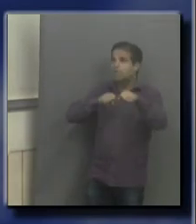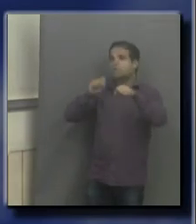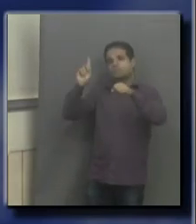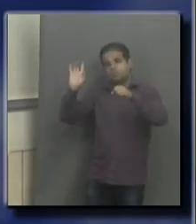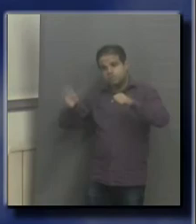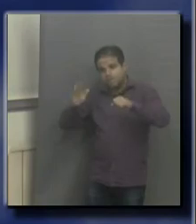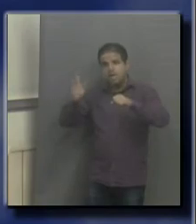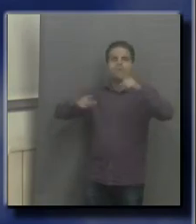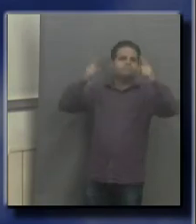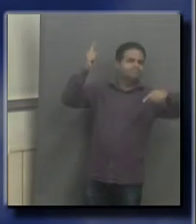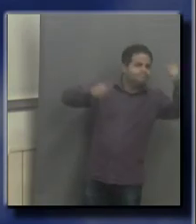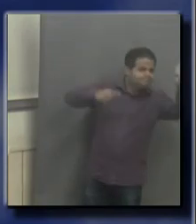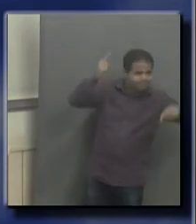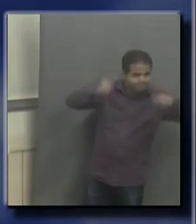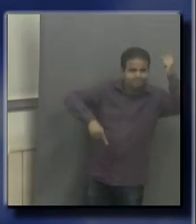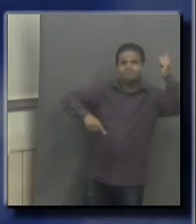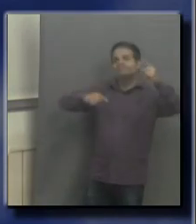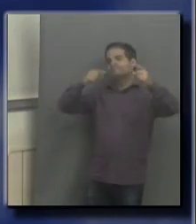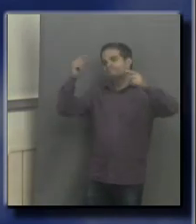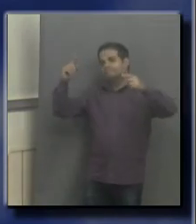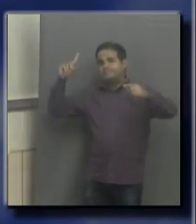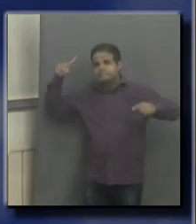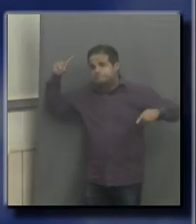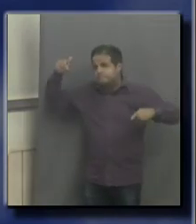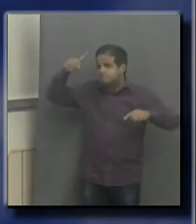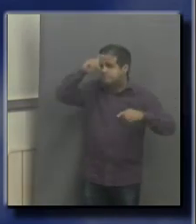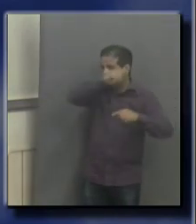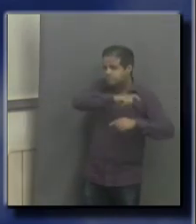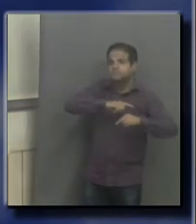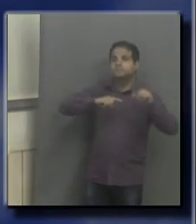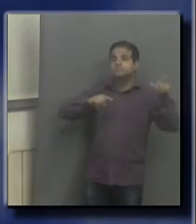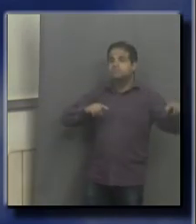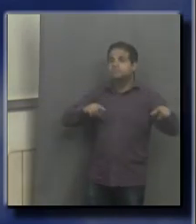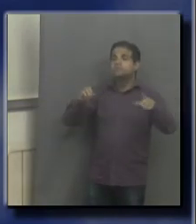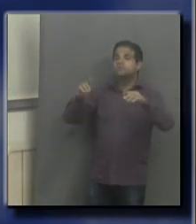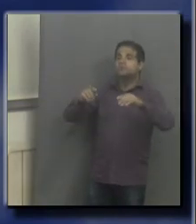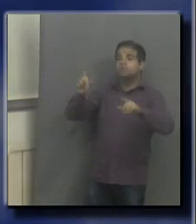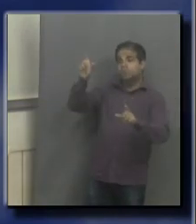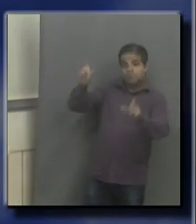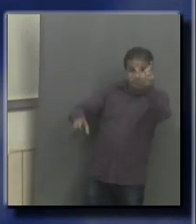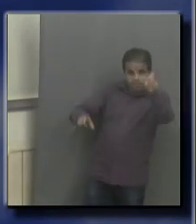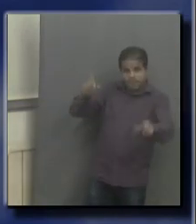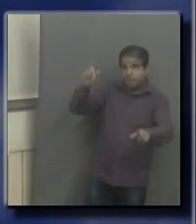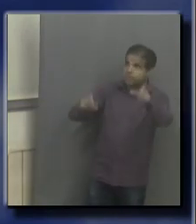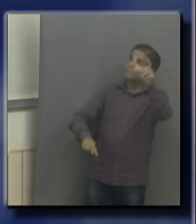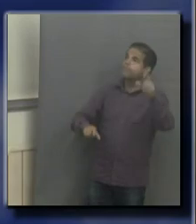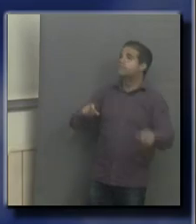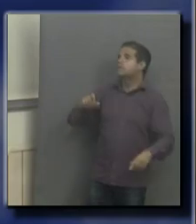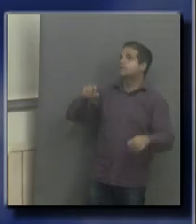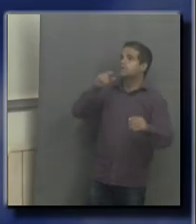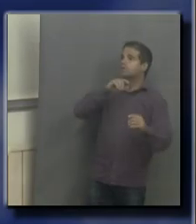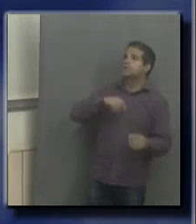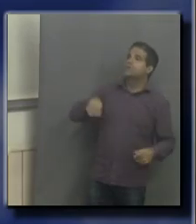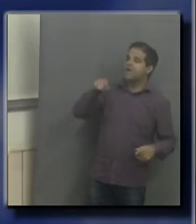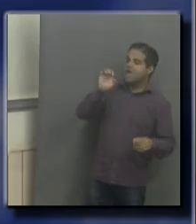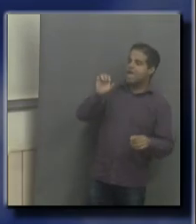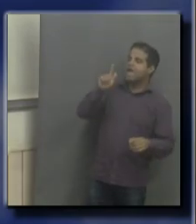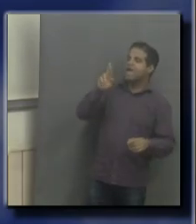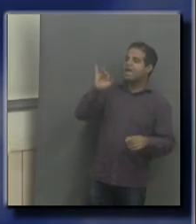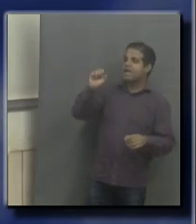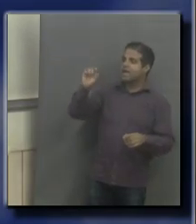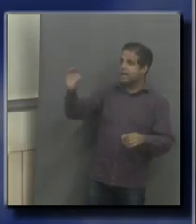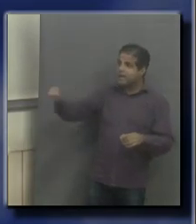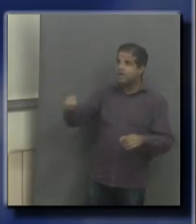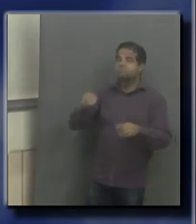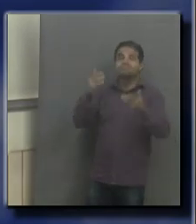já é uma discussão extremamente complexa, né? O perfil do egresso, ou seja, que psicólogo